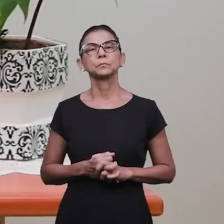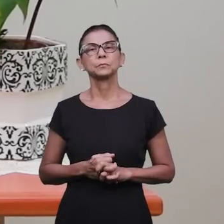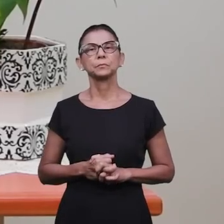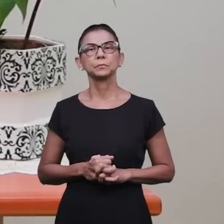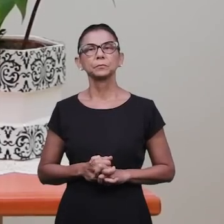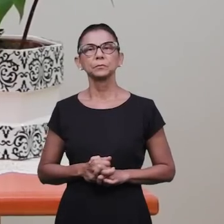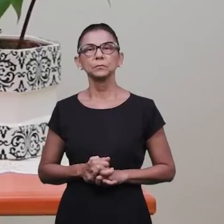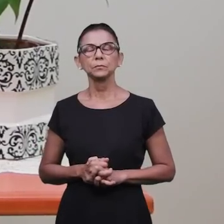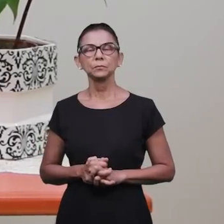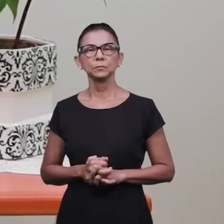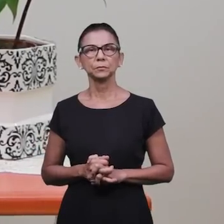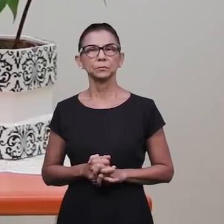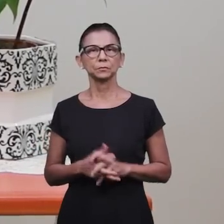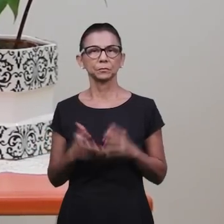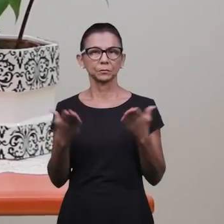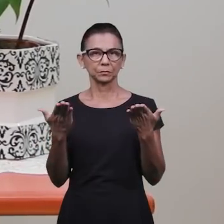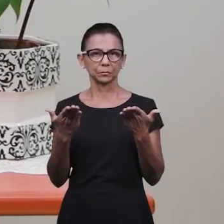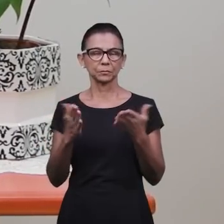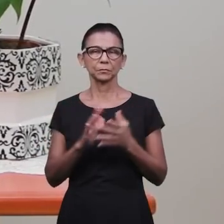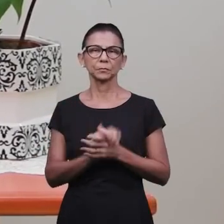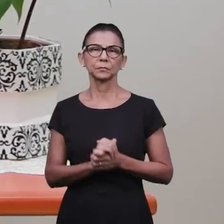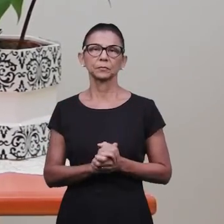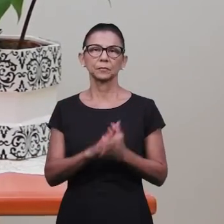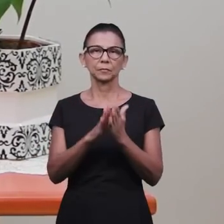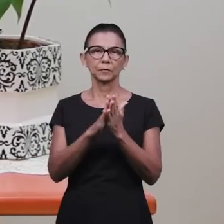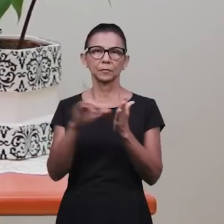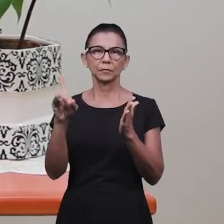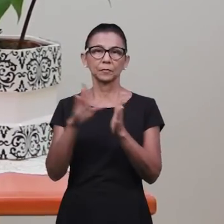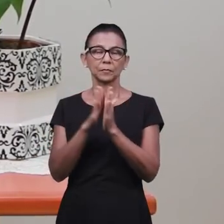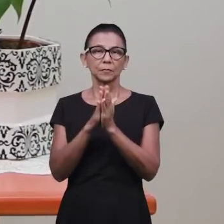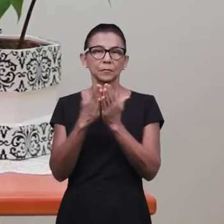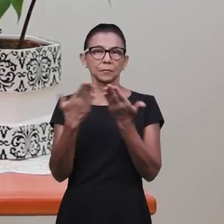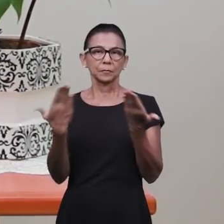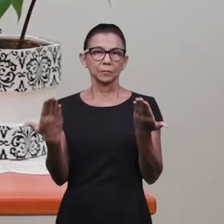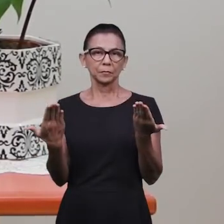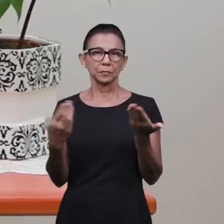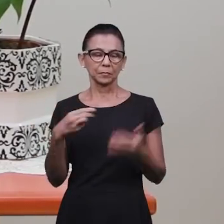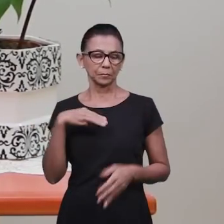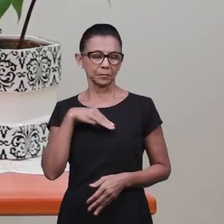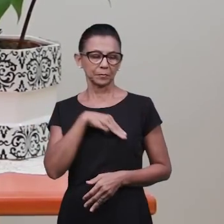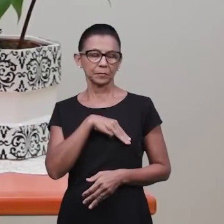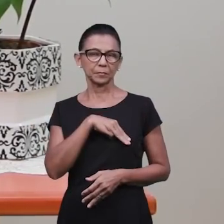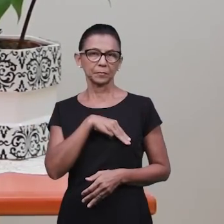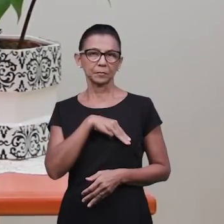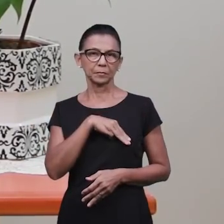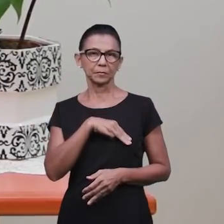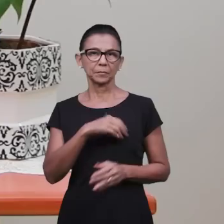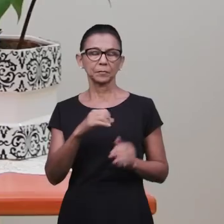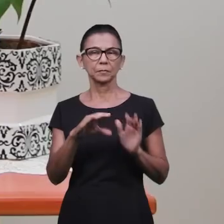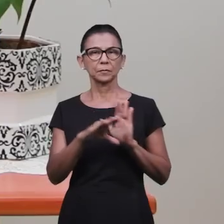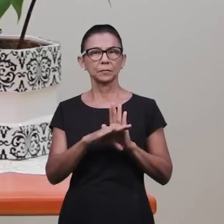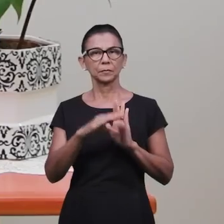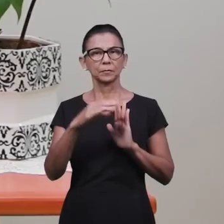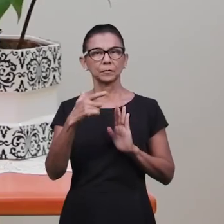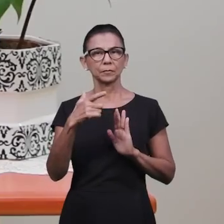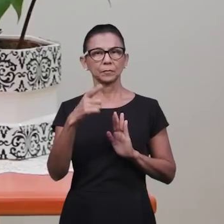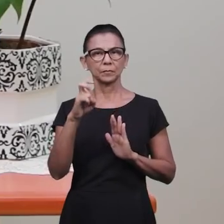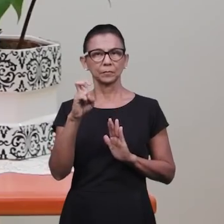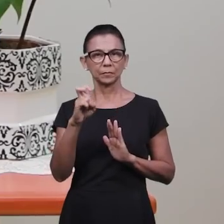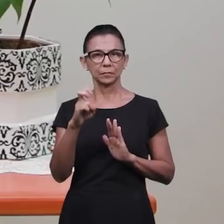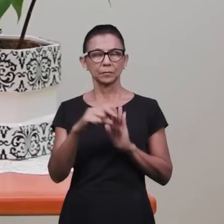Glória a Jesus. Meus irmãos, nesta hora nós vamos abrir as nossas Bíblias em